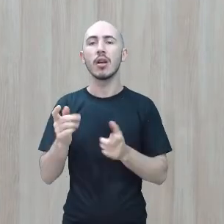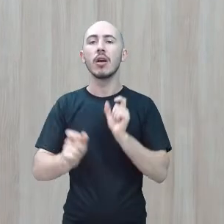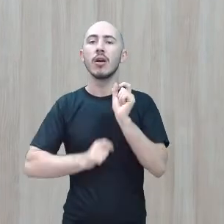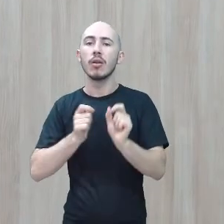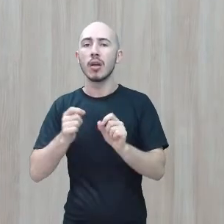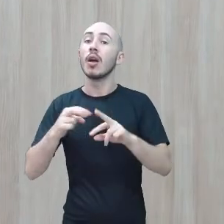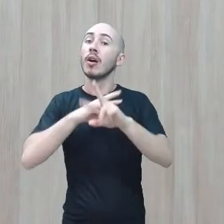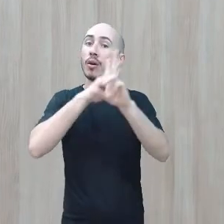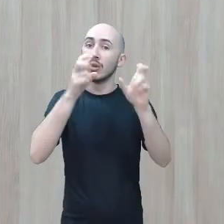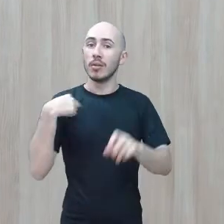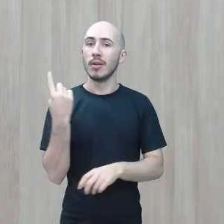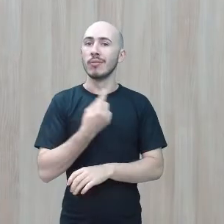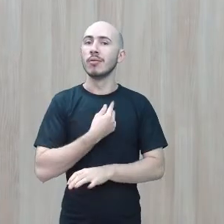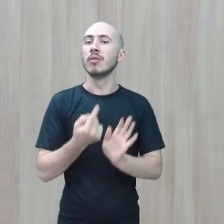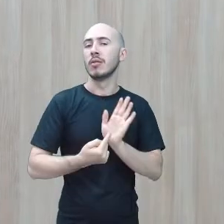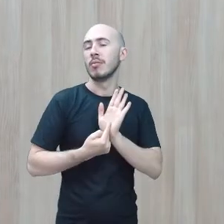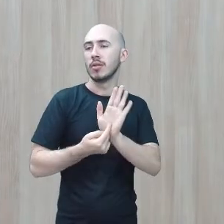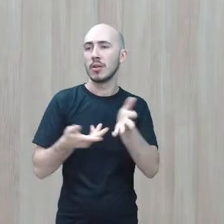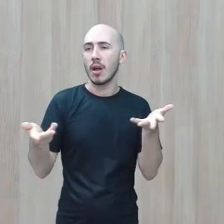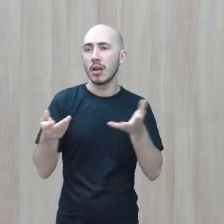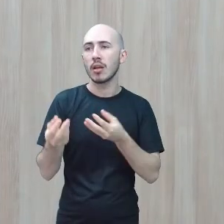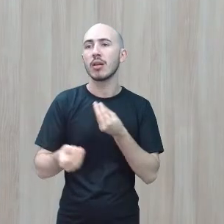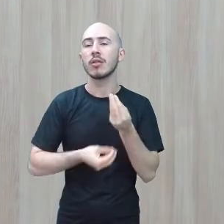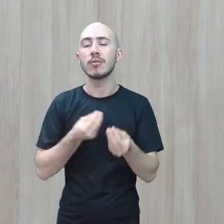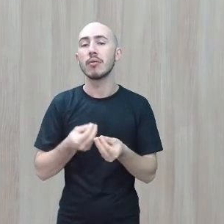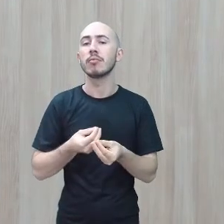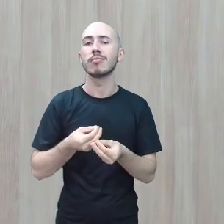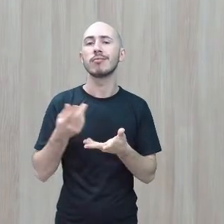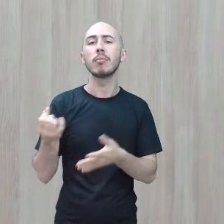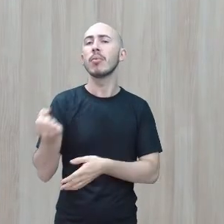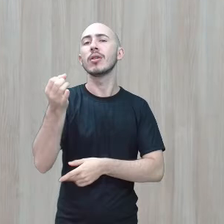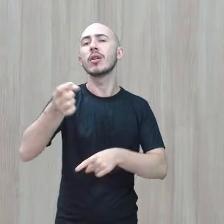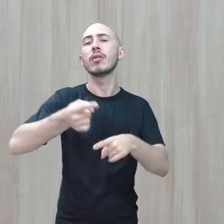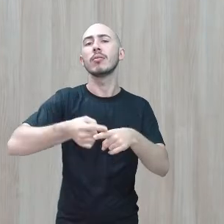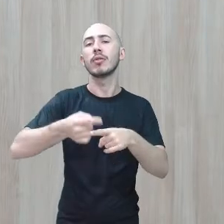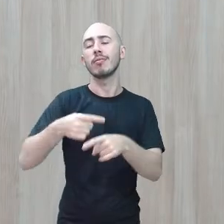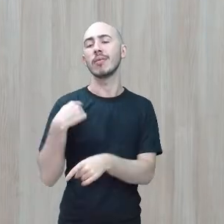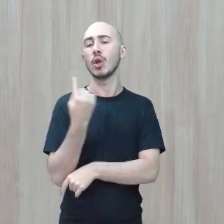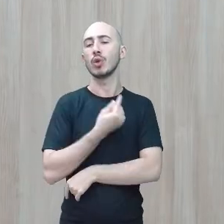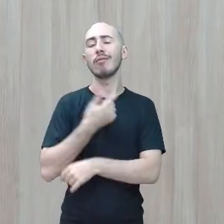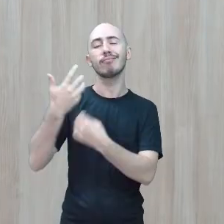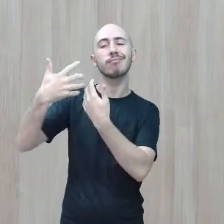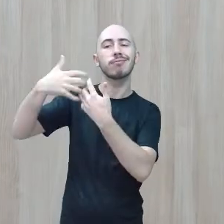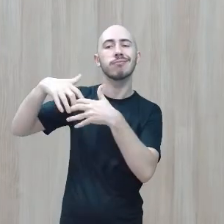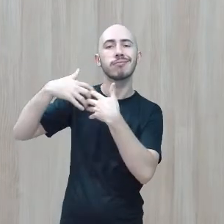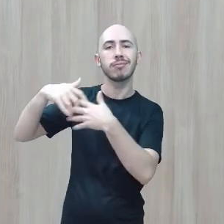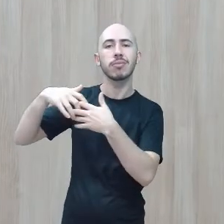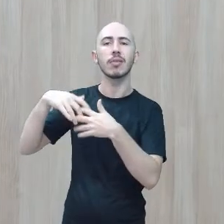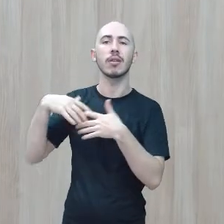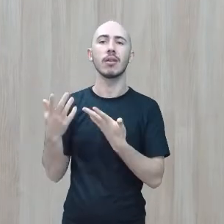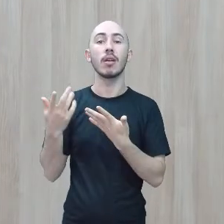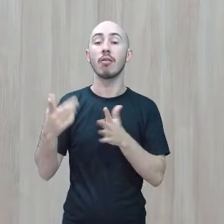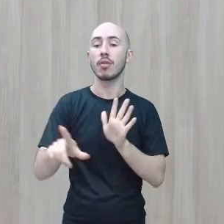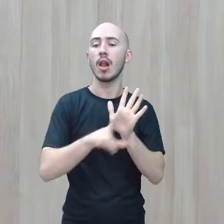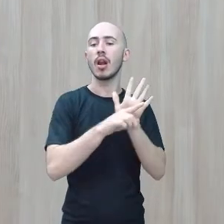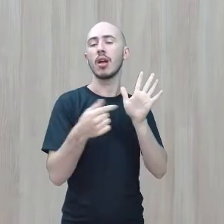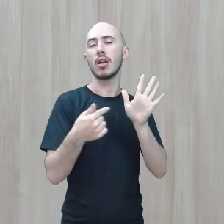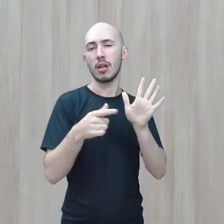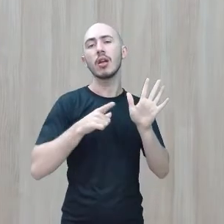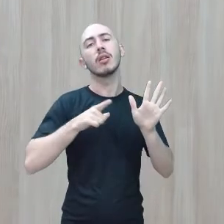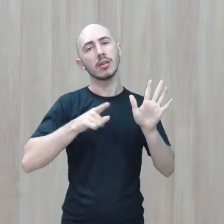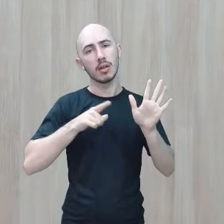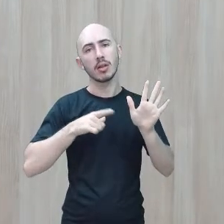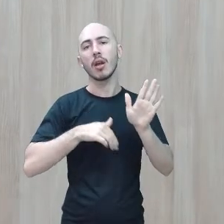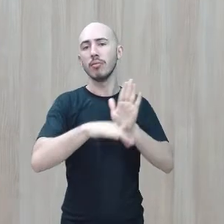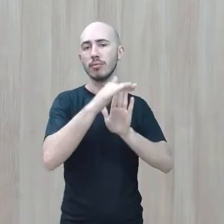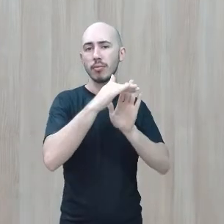essa questão que a gente quer trazer aqui e por que é tão importante, né, a gente estar refletindo, pensar nessa lei, né, que existe, que é o